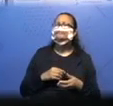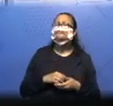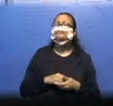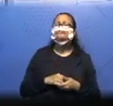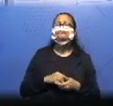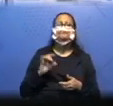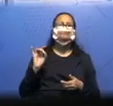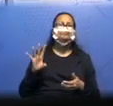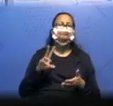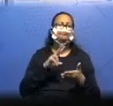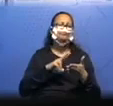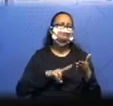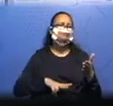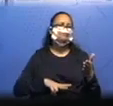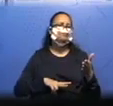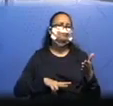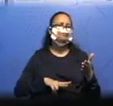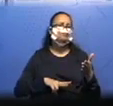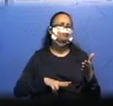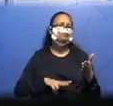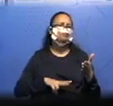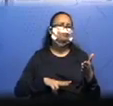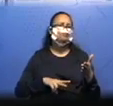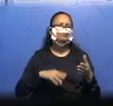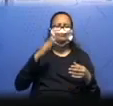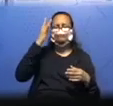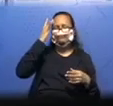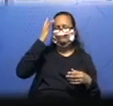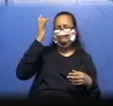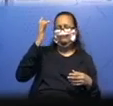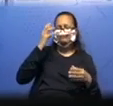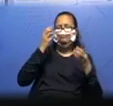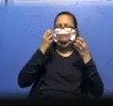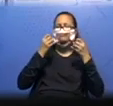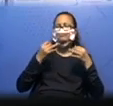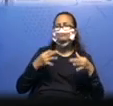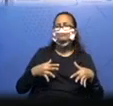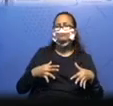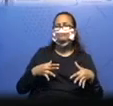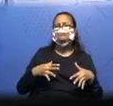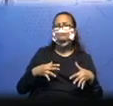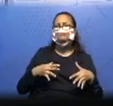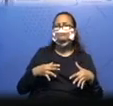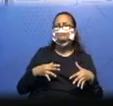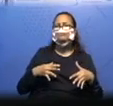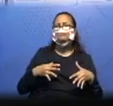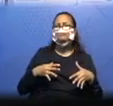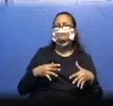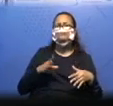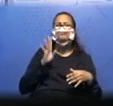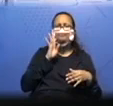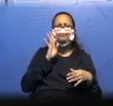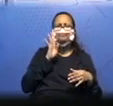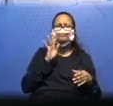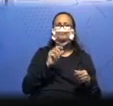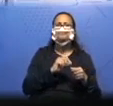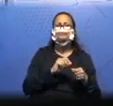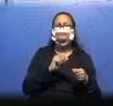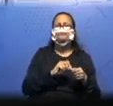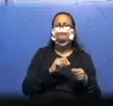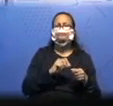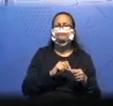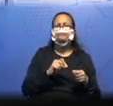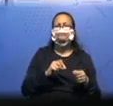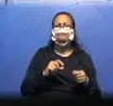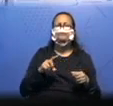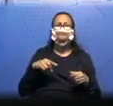Pindorama, Pindorama, é só ler e ouvir. Tá bem facinho, tá bem explicadinho. Vai ser gostosinho